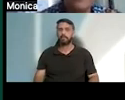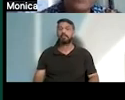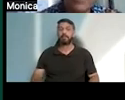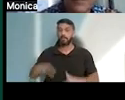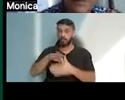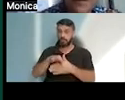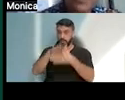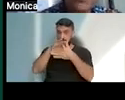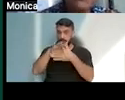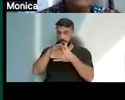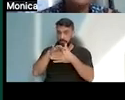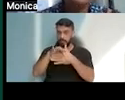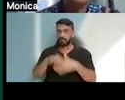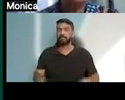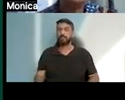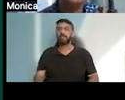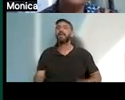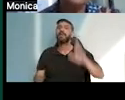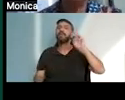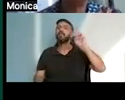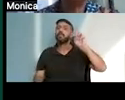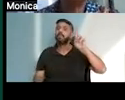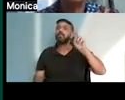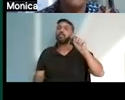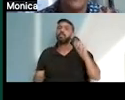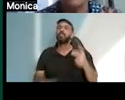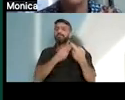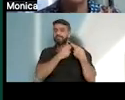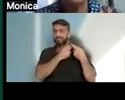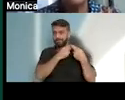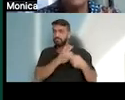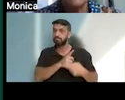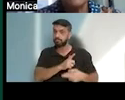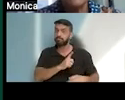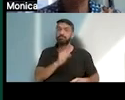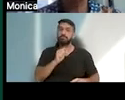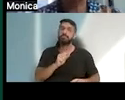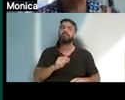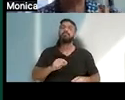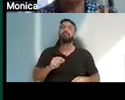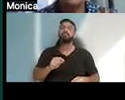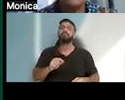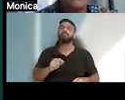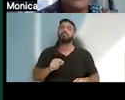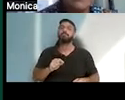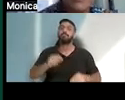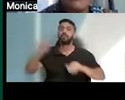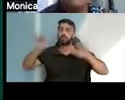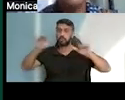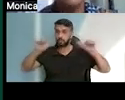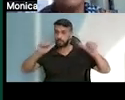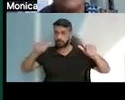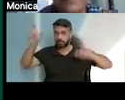da equipe, que é o responsável por juntar, chamar outros membros da equipe,